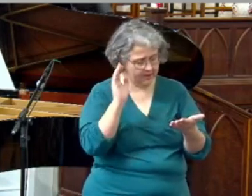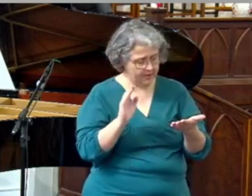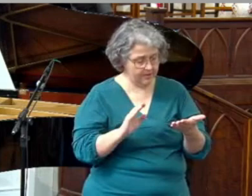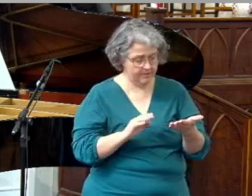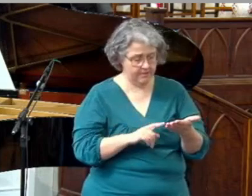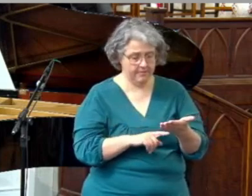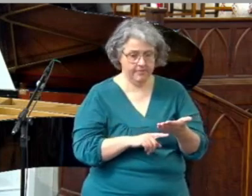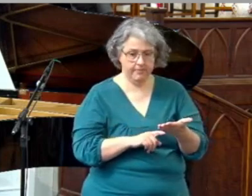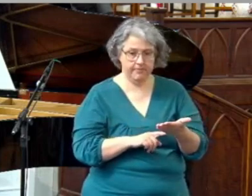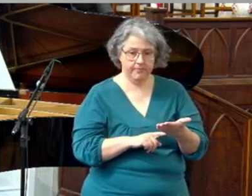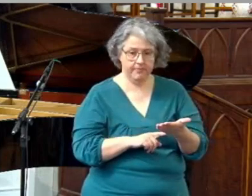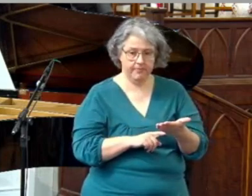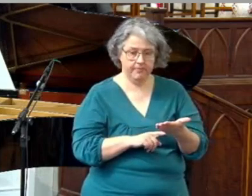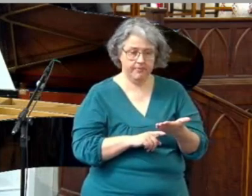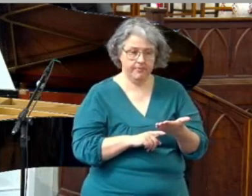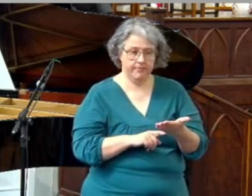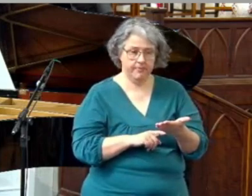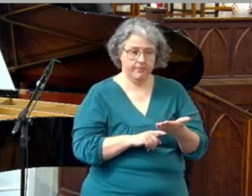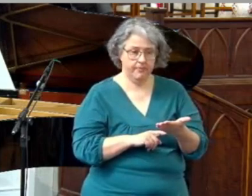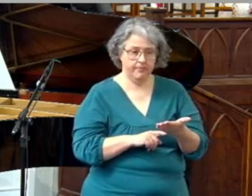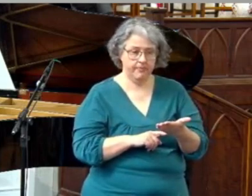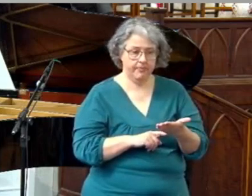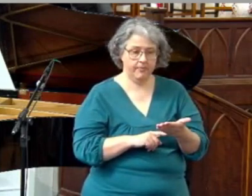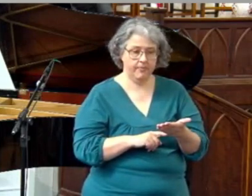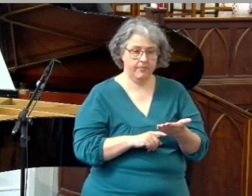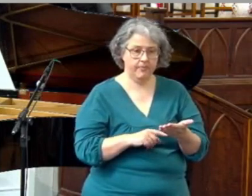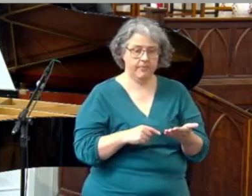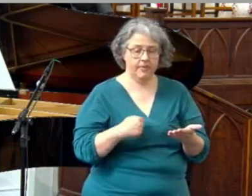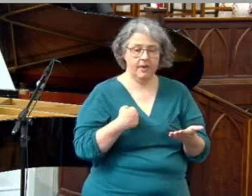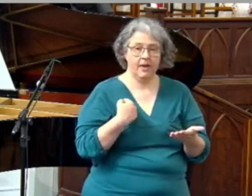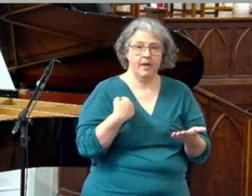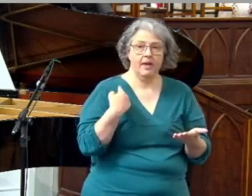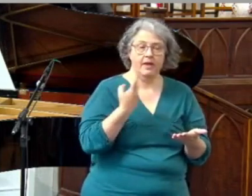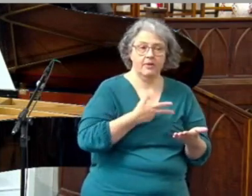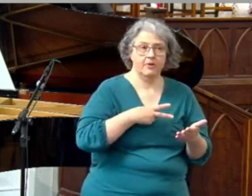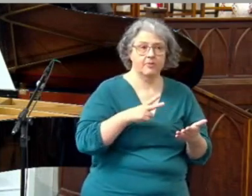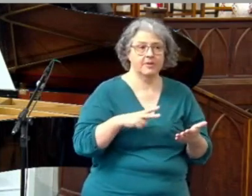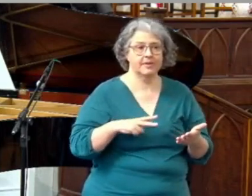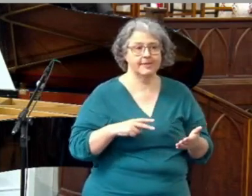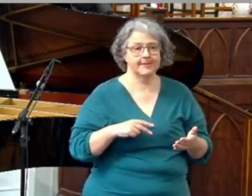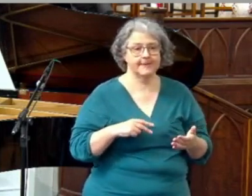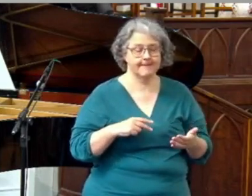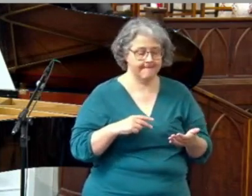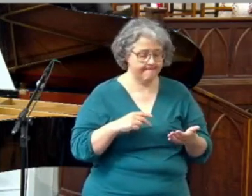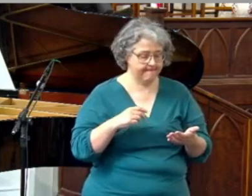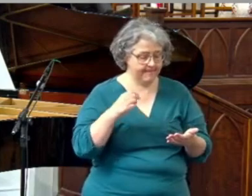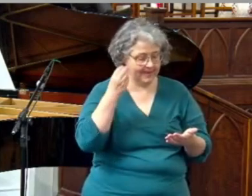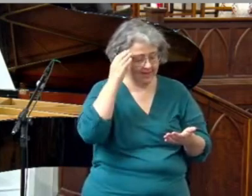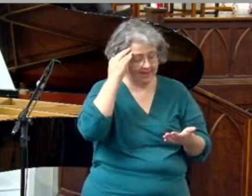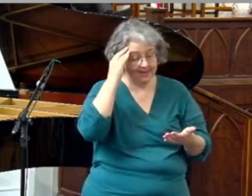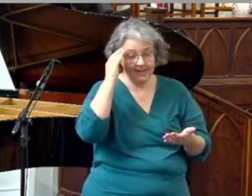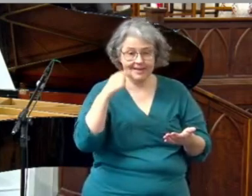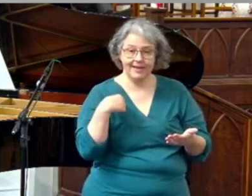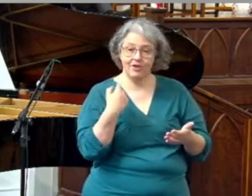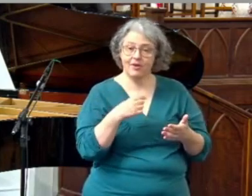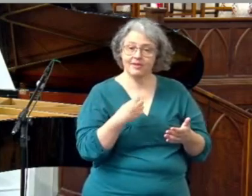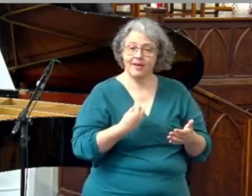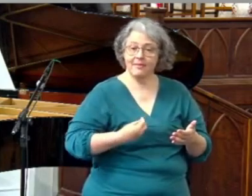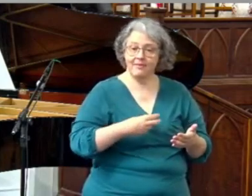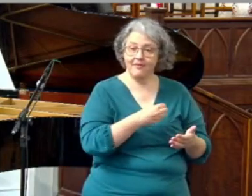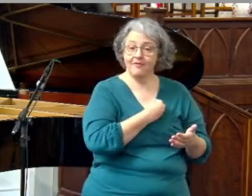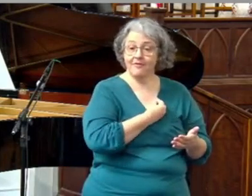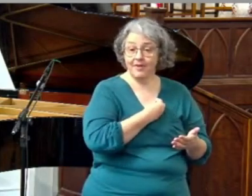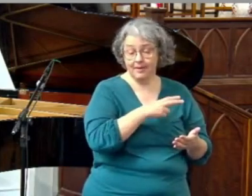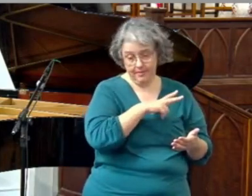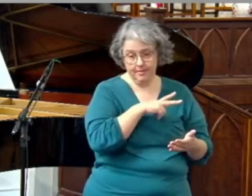a alguns avaliarem as suas próprias vidas. O texto em si é uma advertência, o nosso